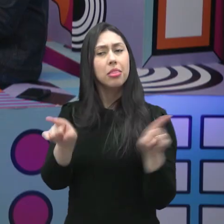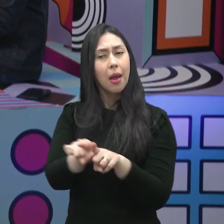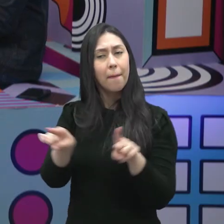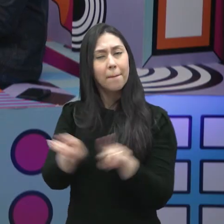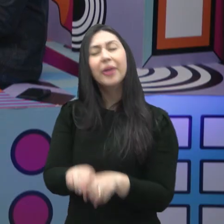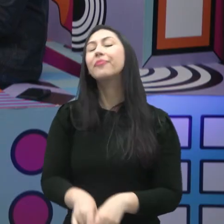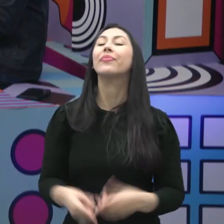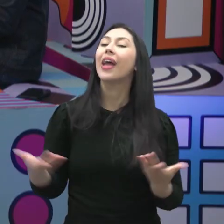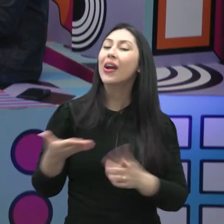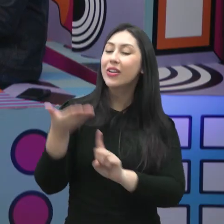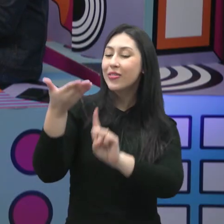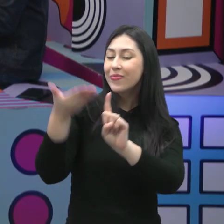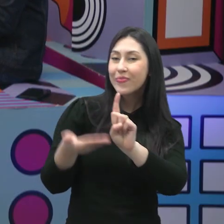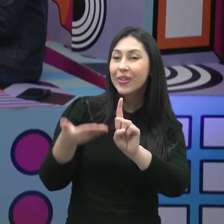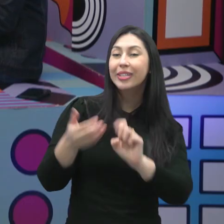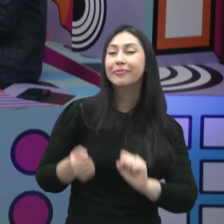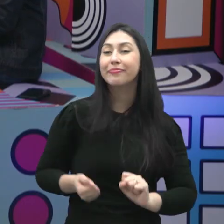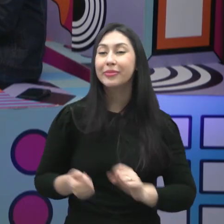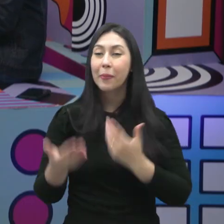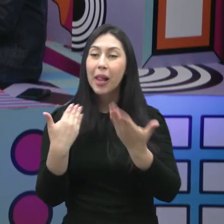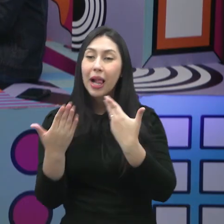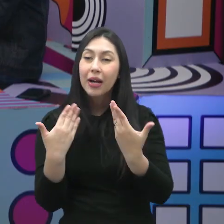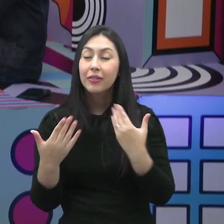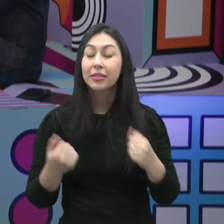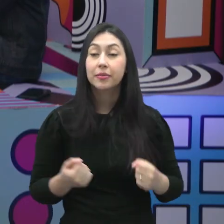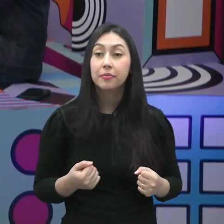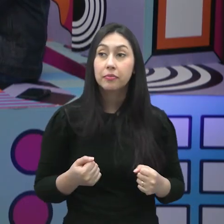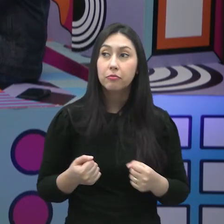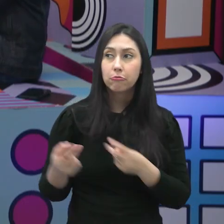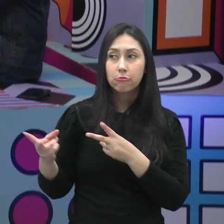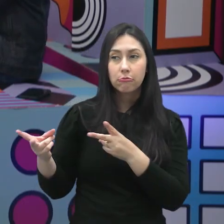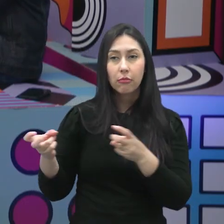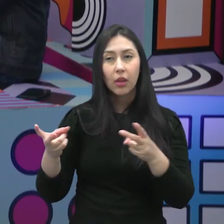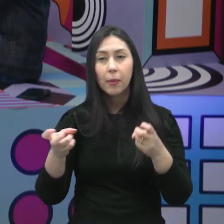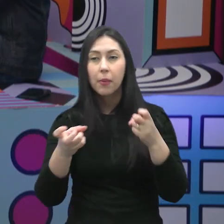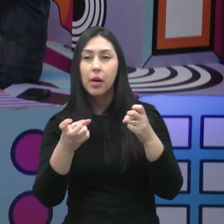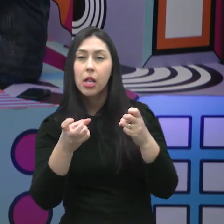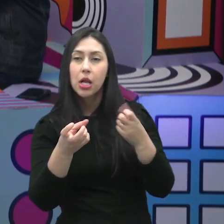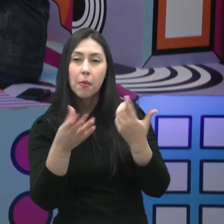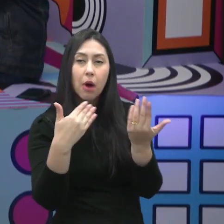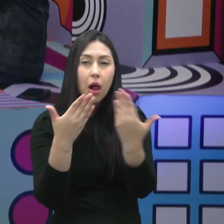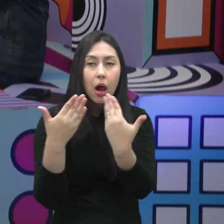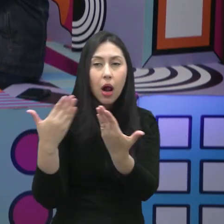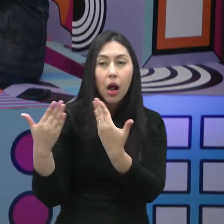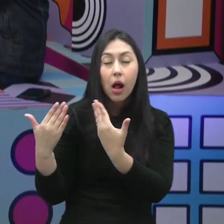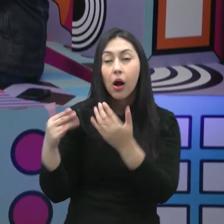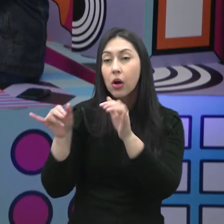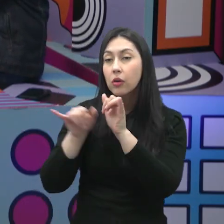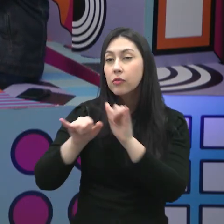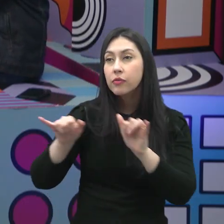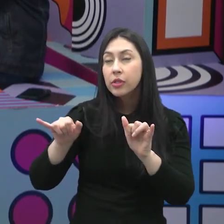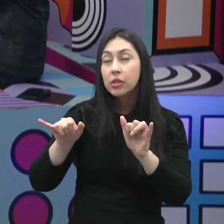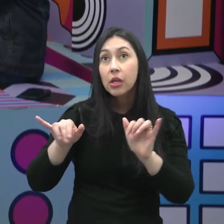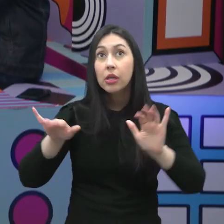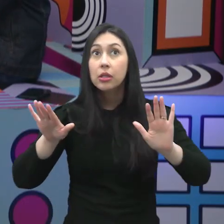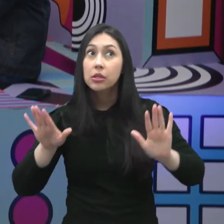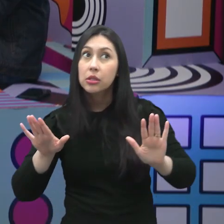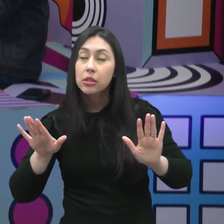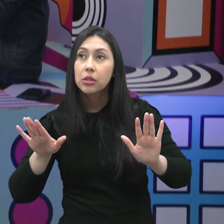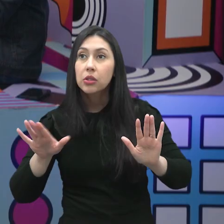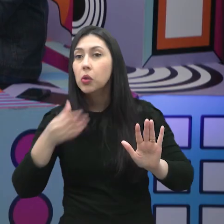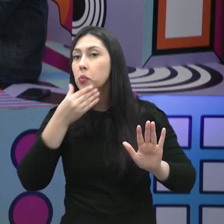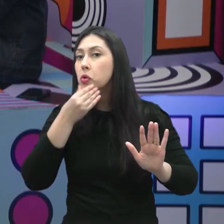para nossa conversa com o doutor que tá aqui com a gente. Doutor, a gente viu bastante essa comunicação ali das pessoas na rua dizendo,